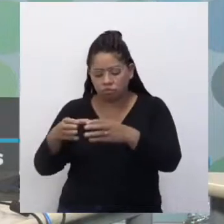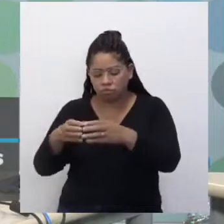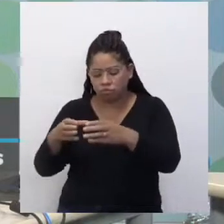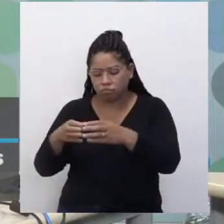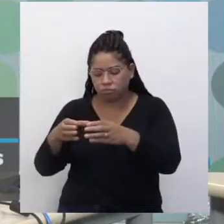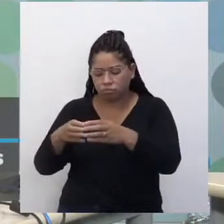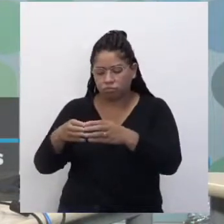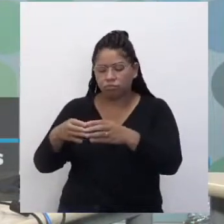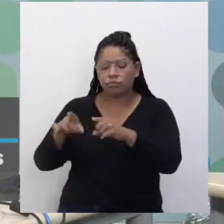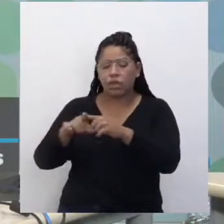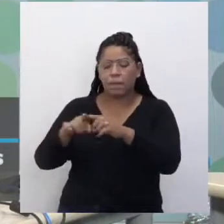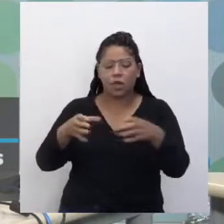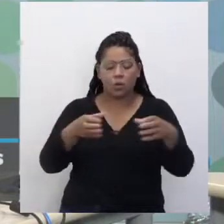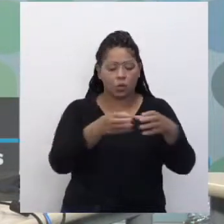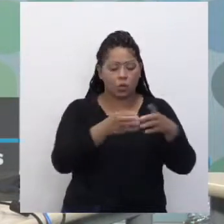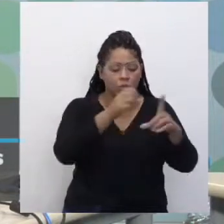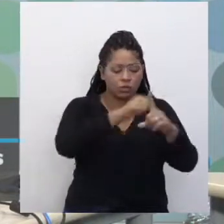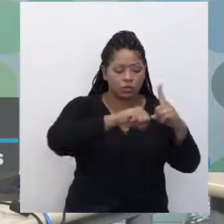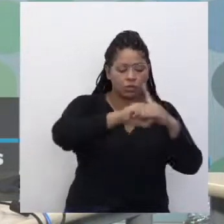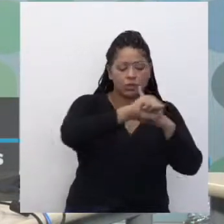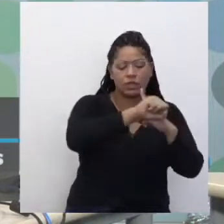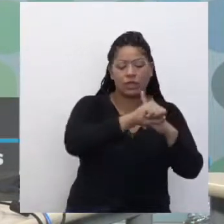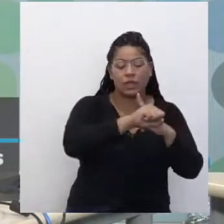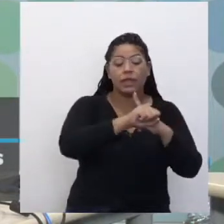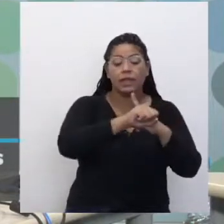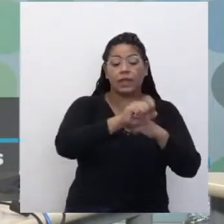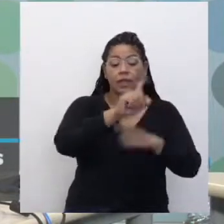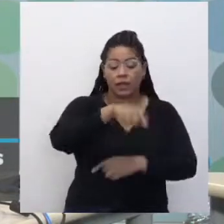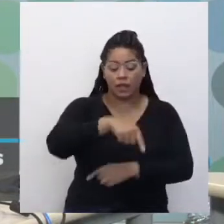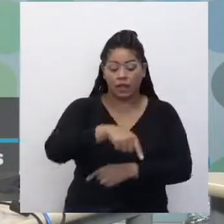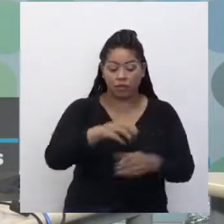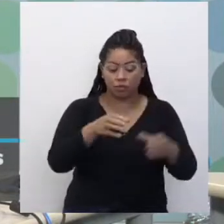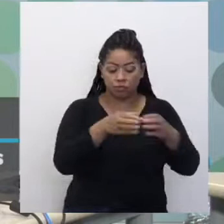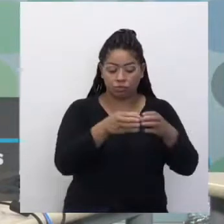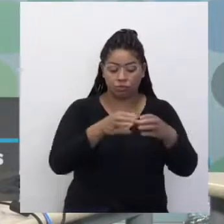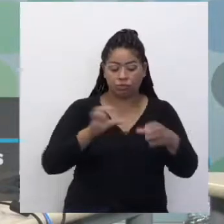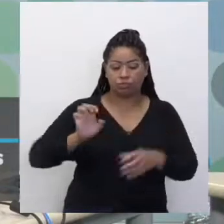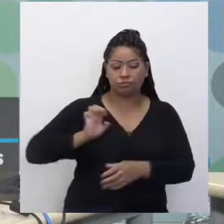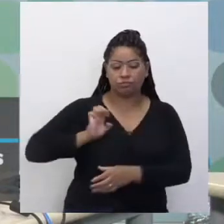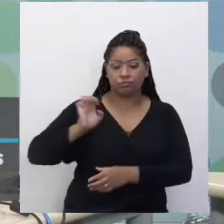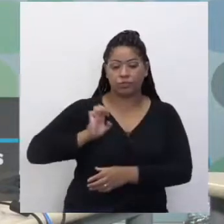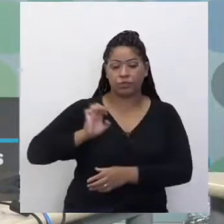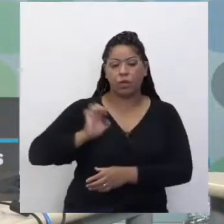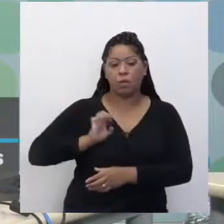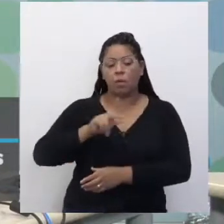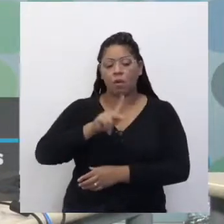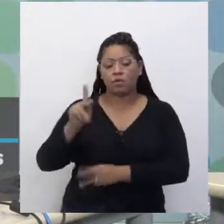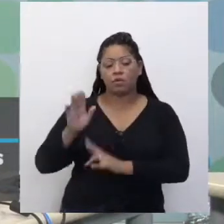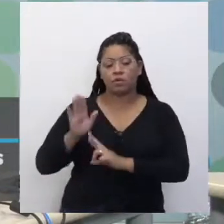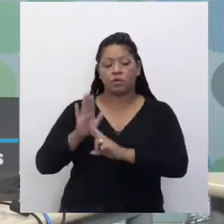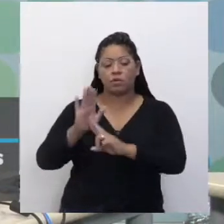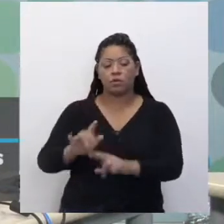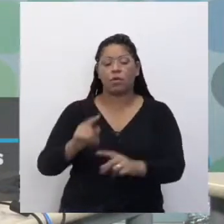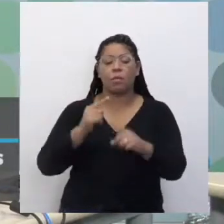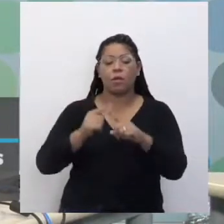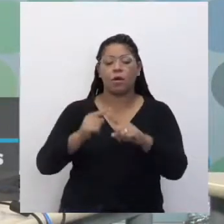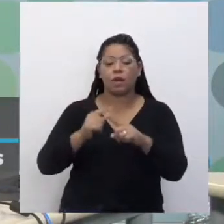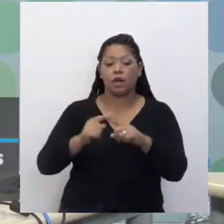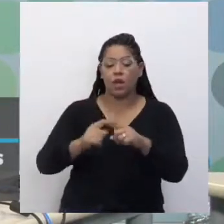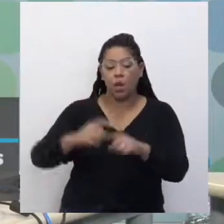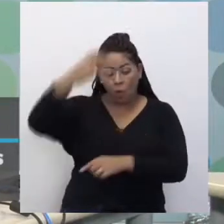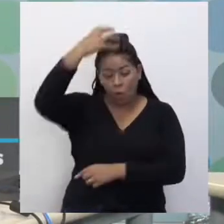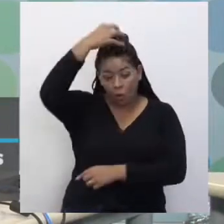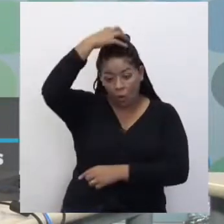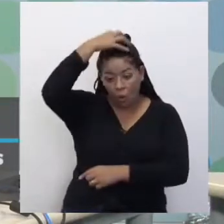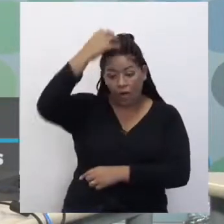mais se consolidando, que era a burguesia, como o professor Antônio pontuou aí, né? O interesse do rei é a cobrança